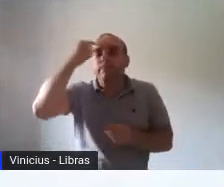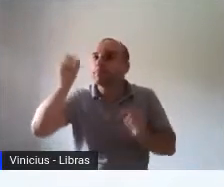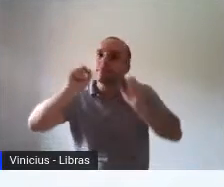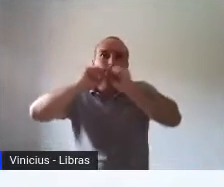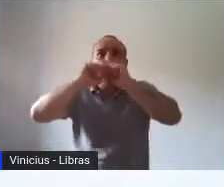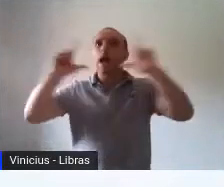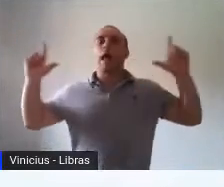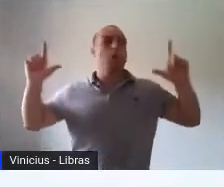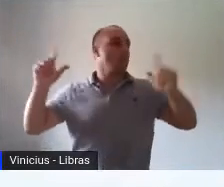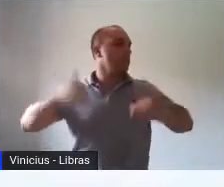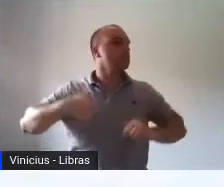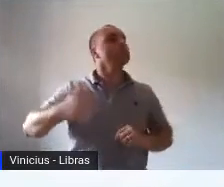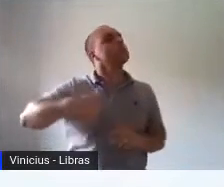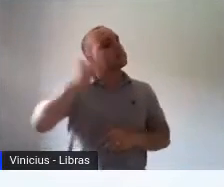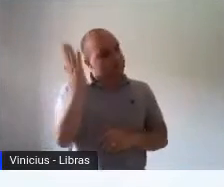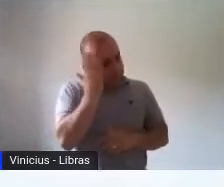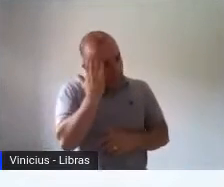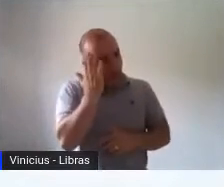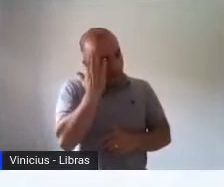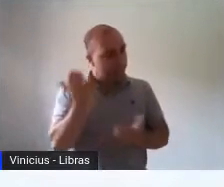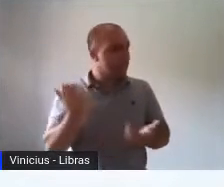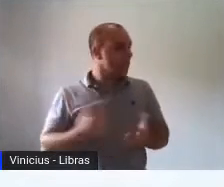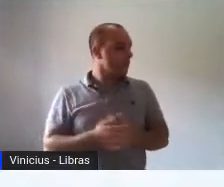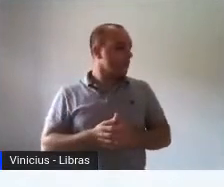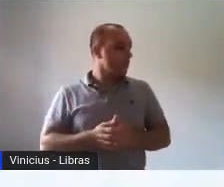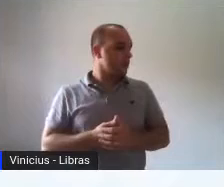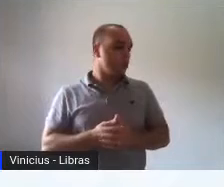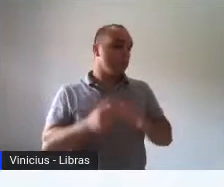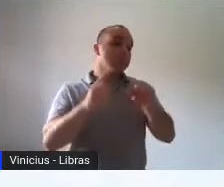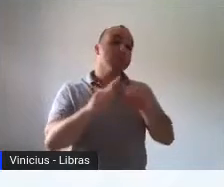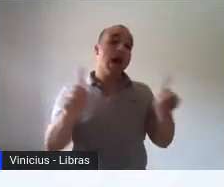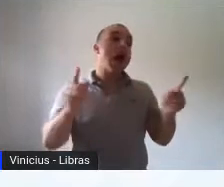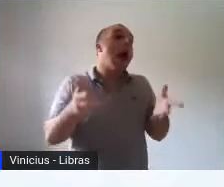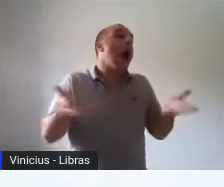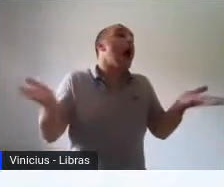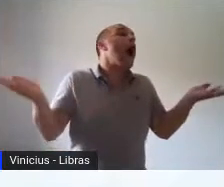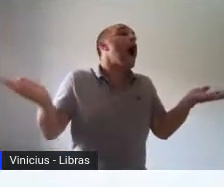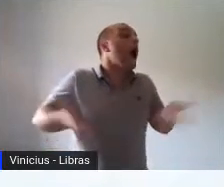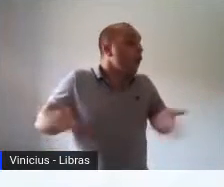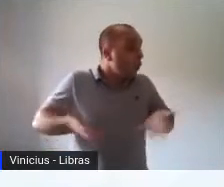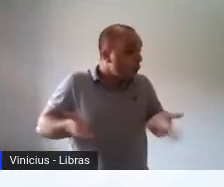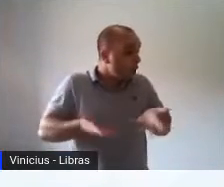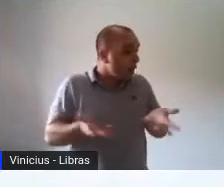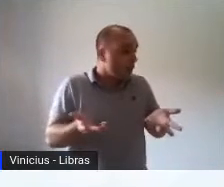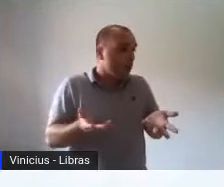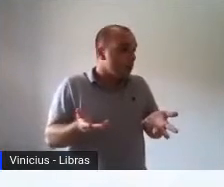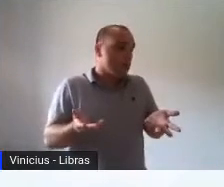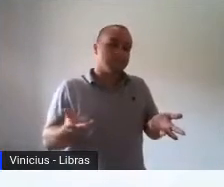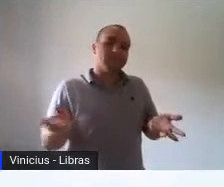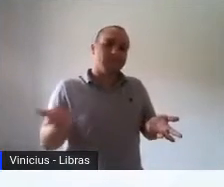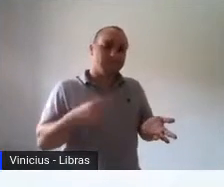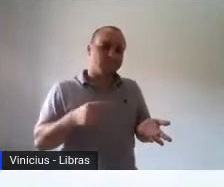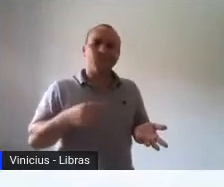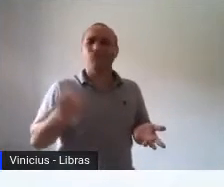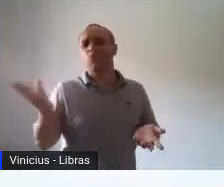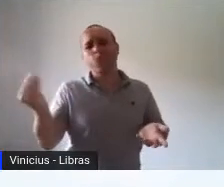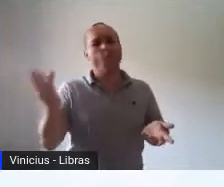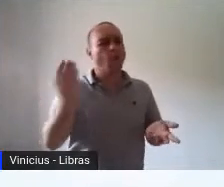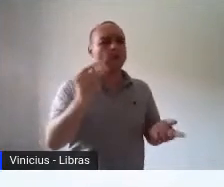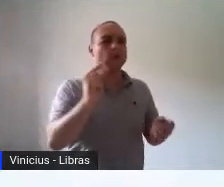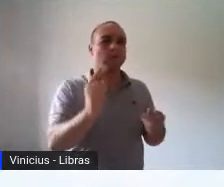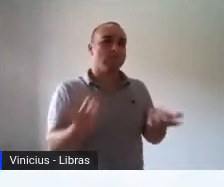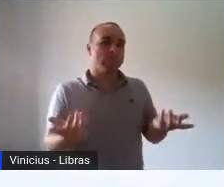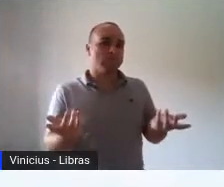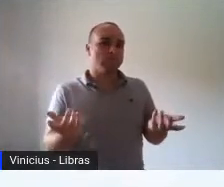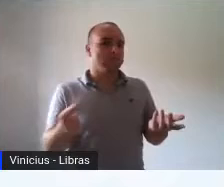de fábrica e ele está atingindo a sociedade. Só que, nesse momento, é muita coisa, né? O movimento sindical está lutando pela